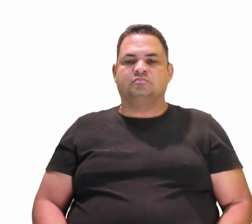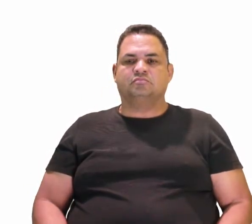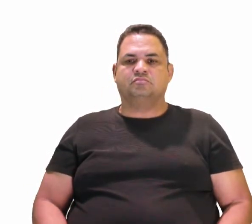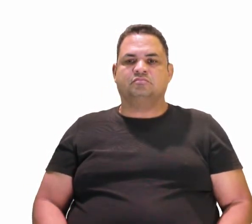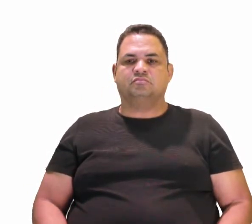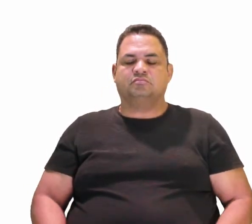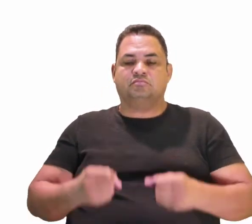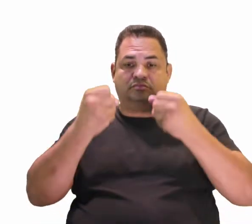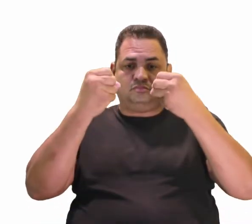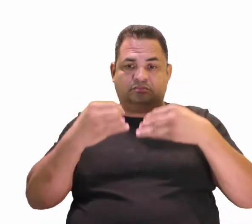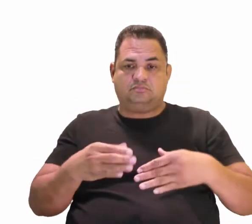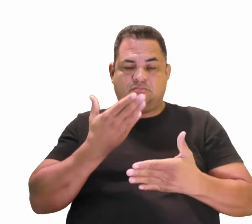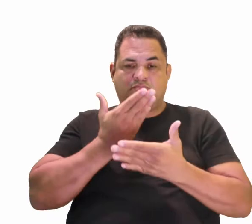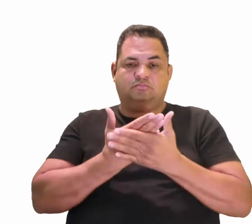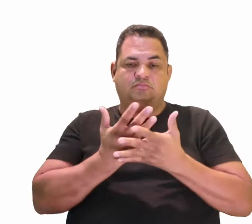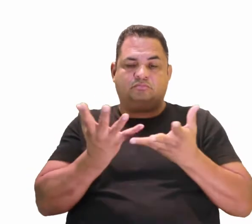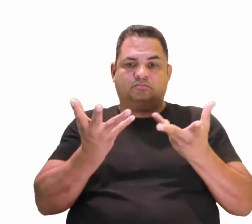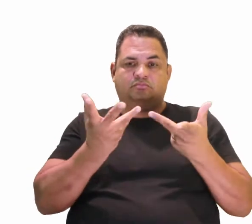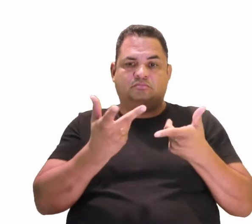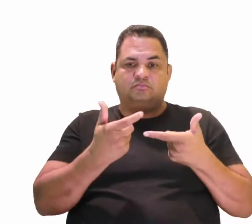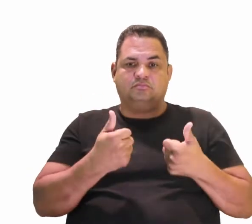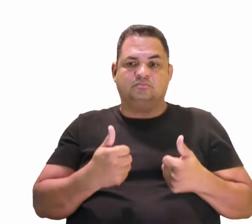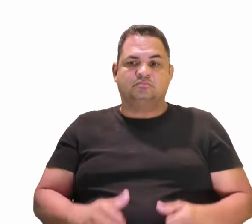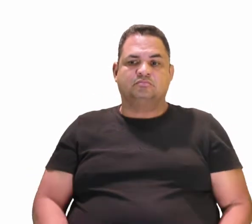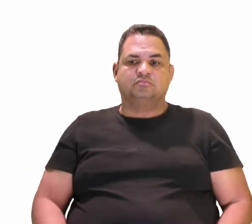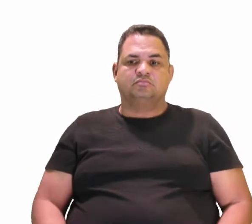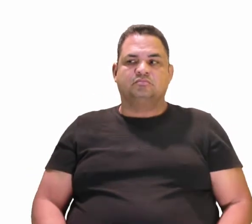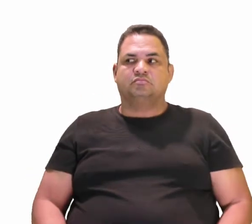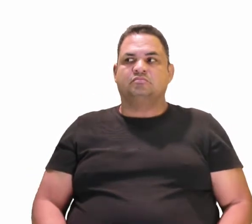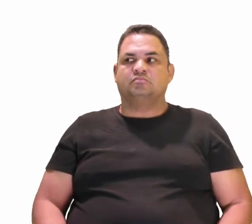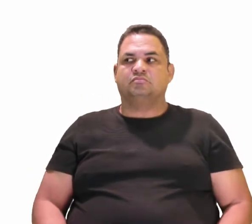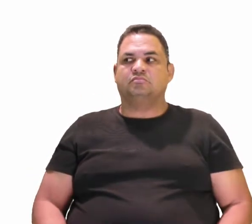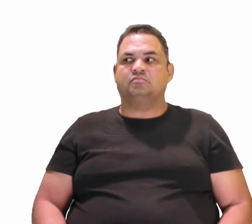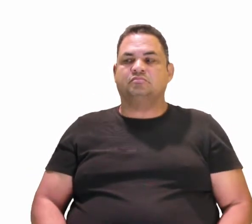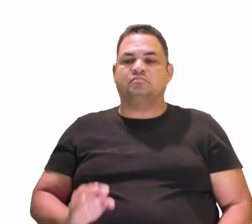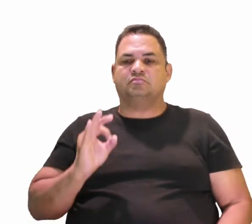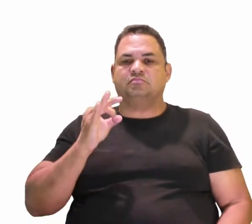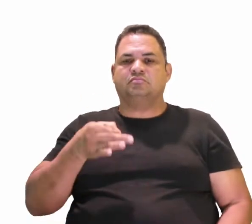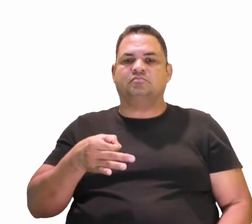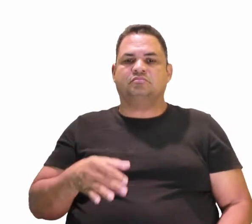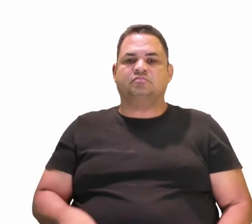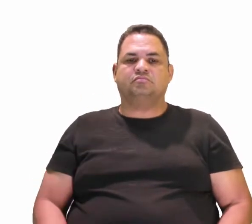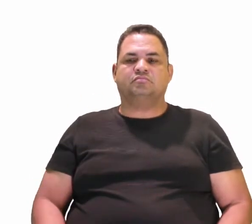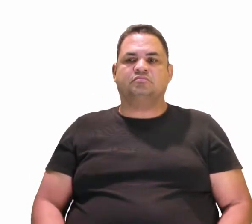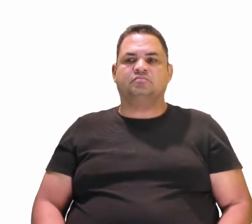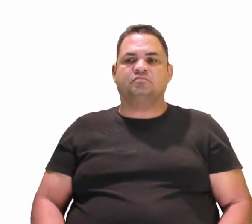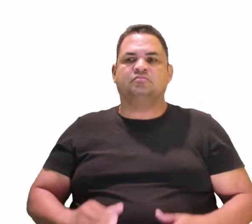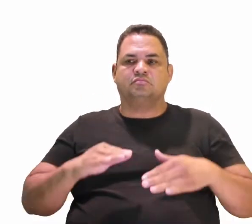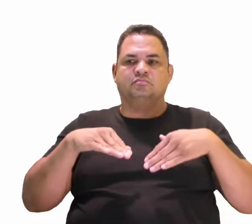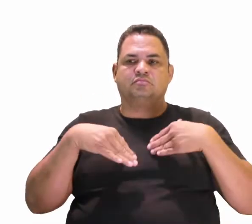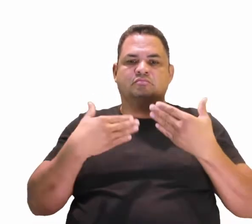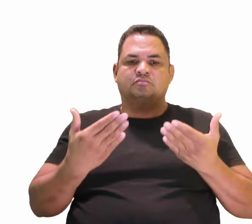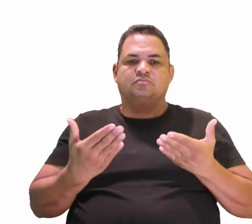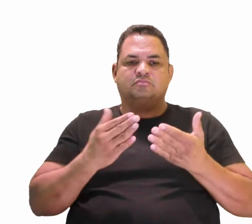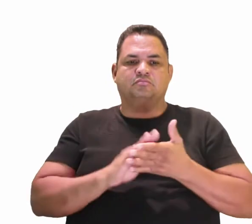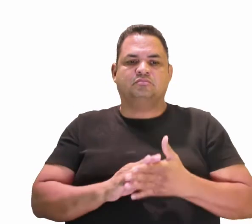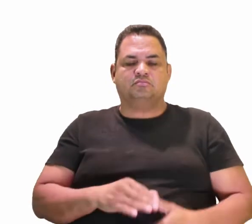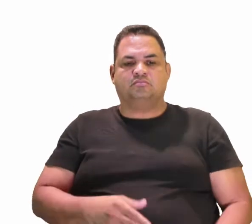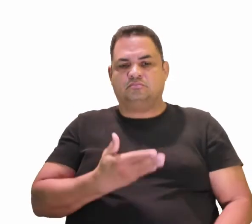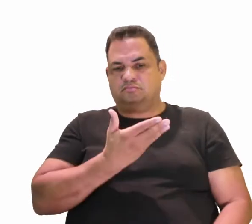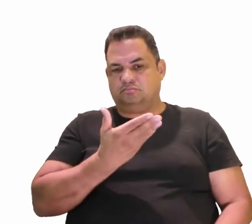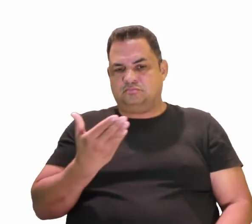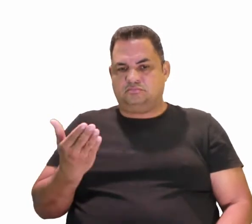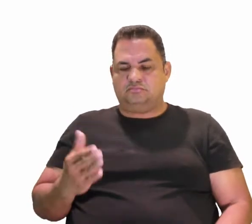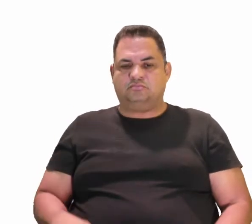de habilidades, do uso do verbo modal can, certo? Então, olha só, quando eu falo be